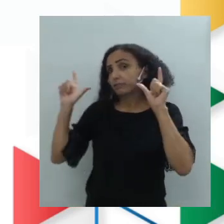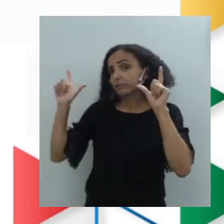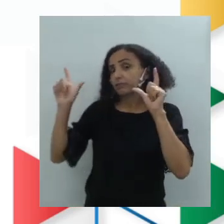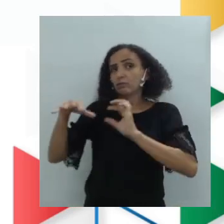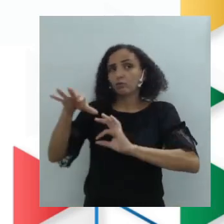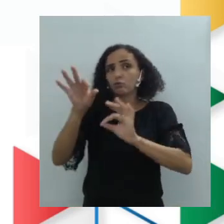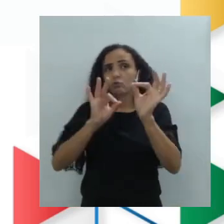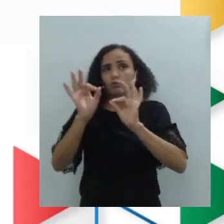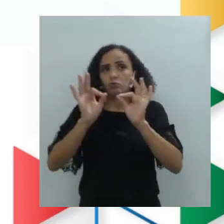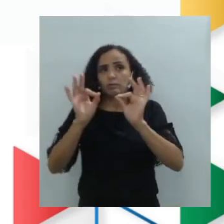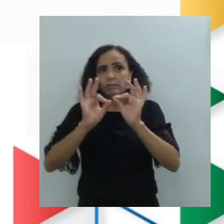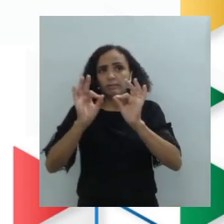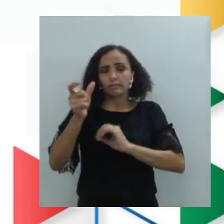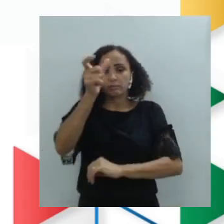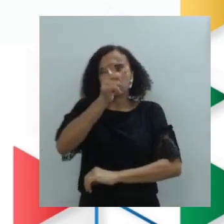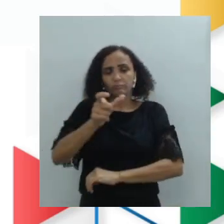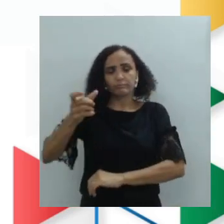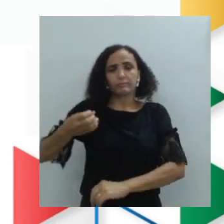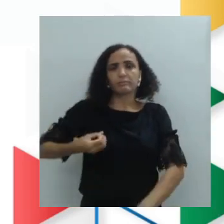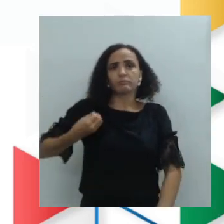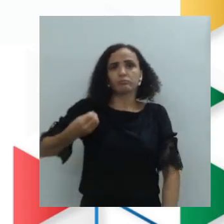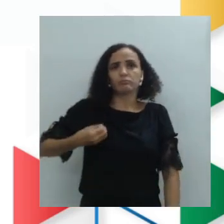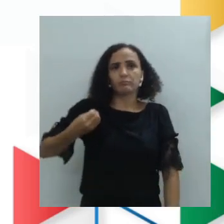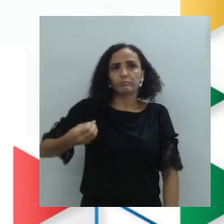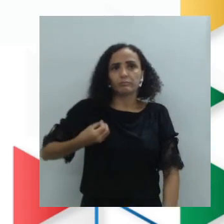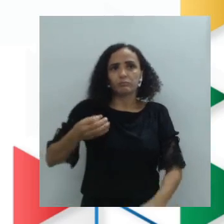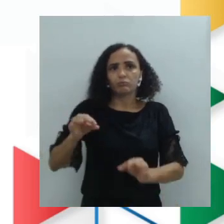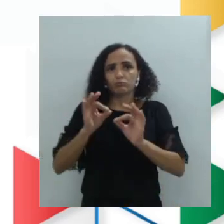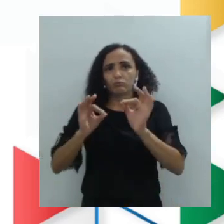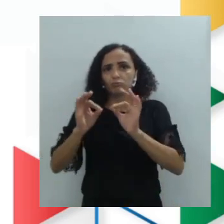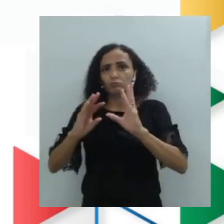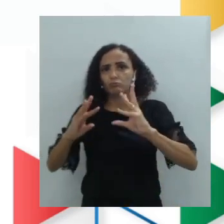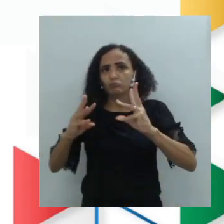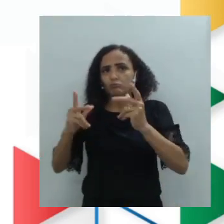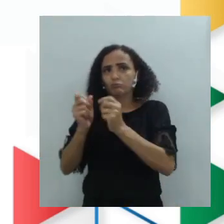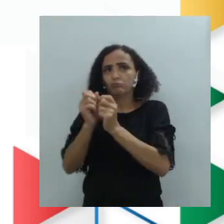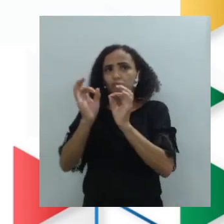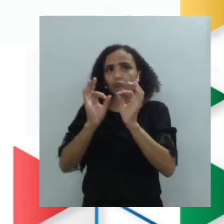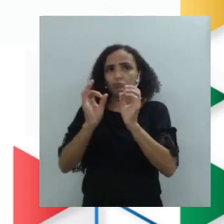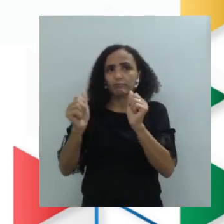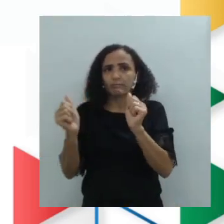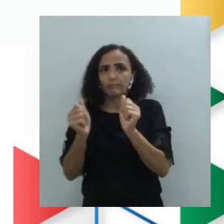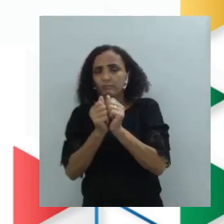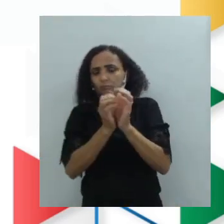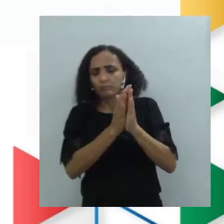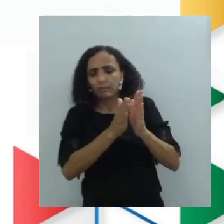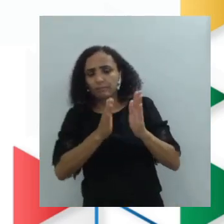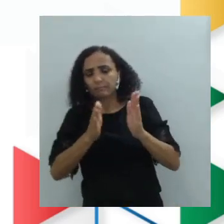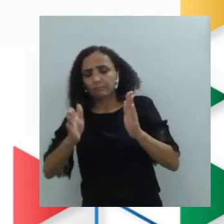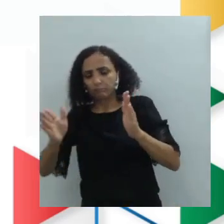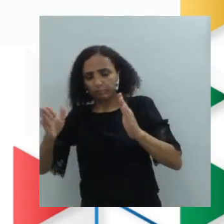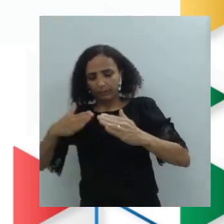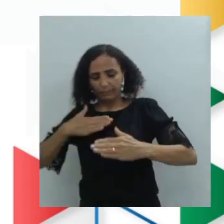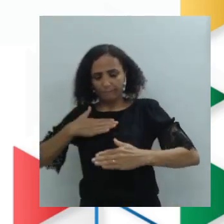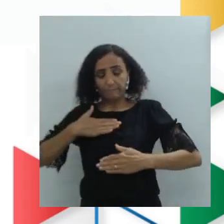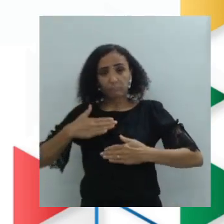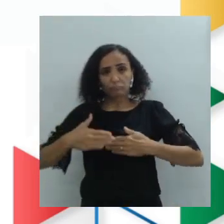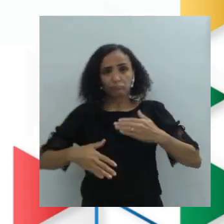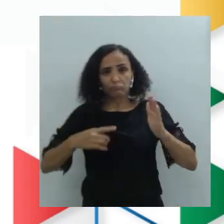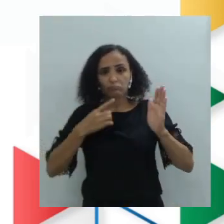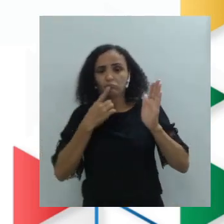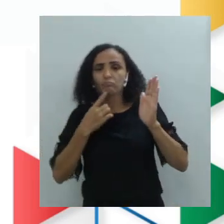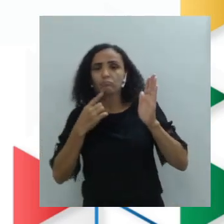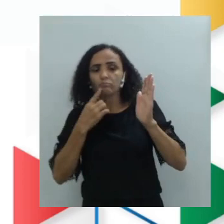organizam em tecidos vivos. Células como as hemácias e os leucócitos fazem parte do tecido sanguíneo.